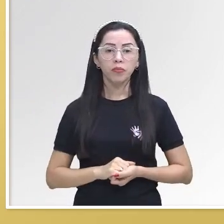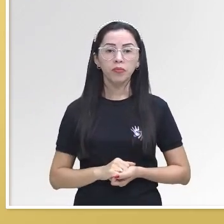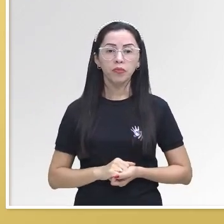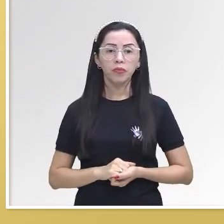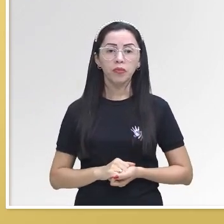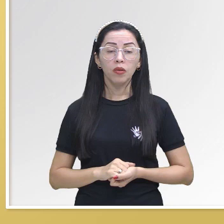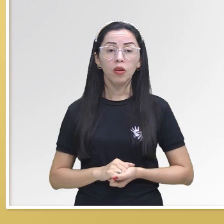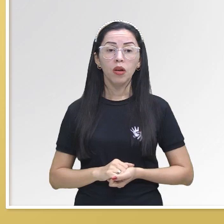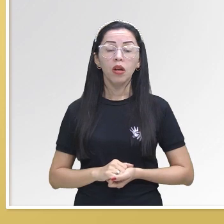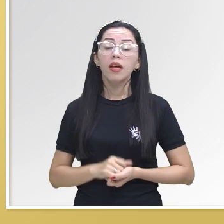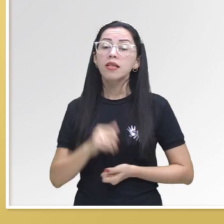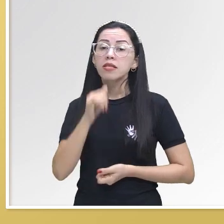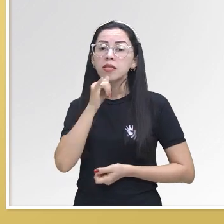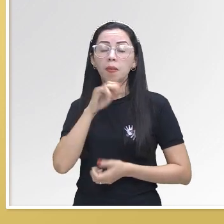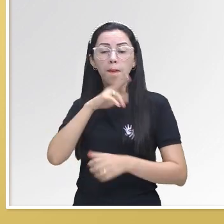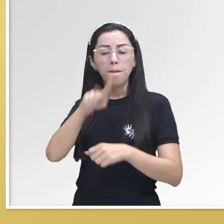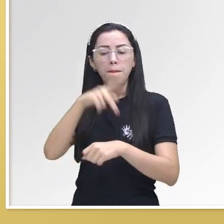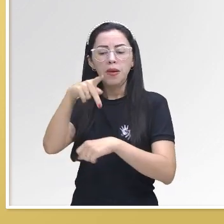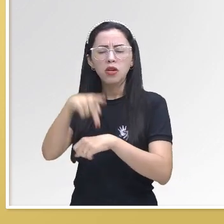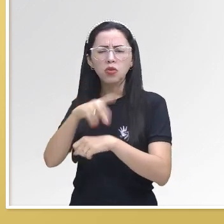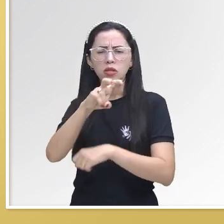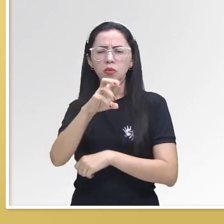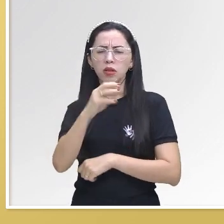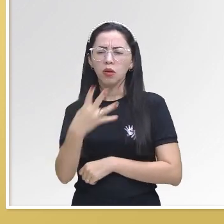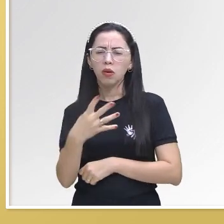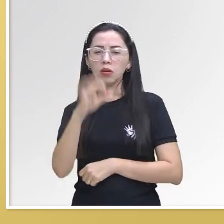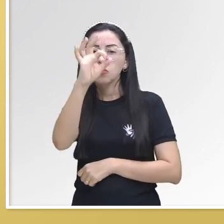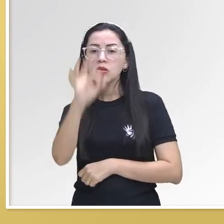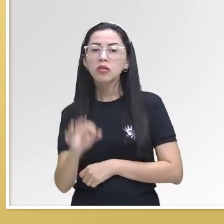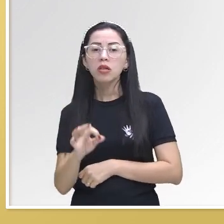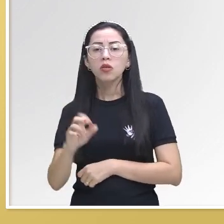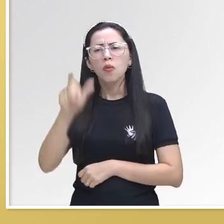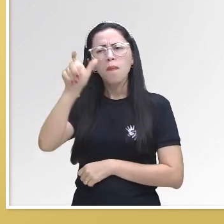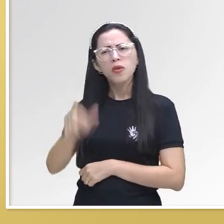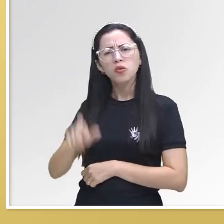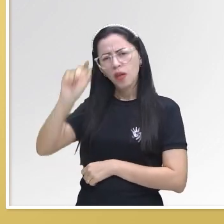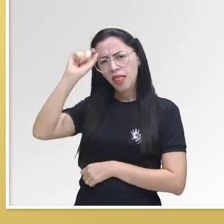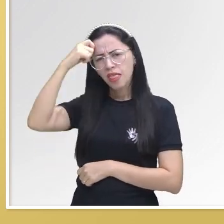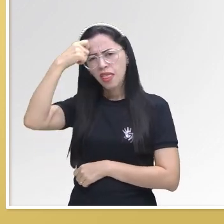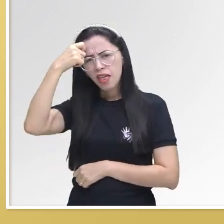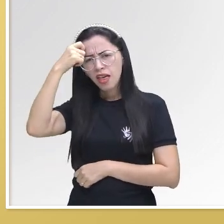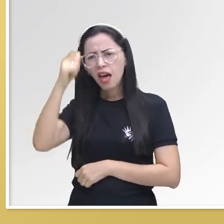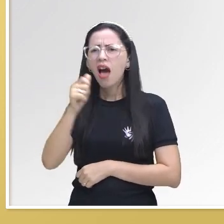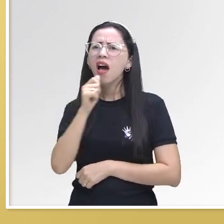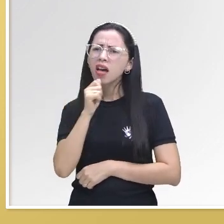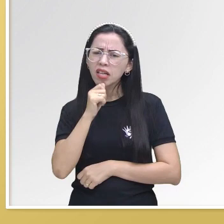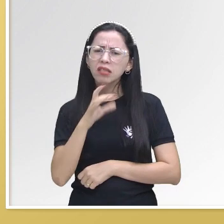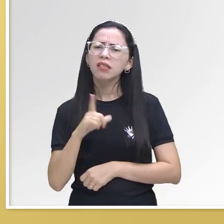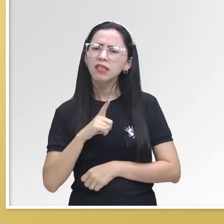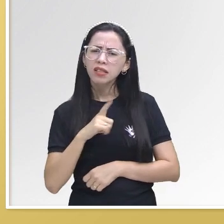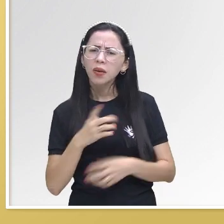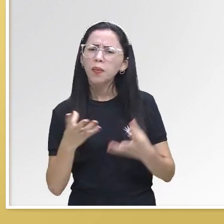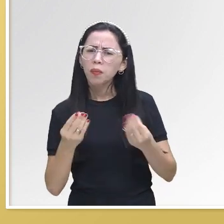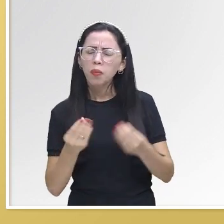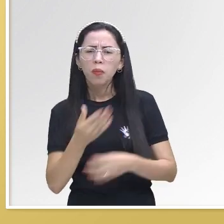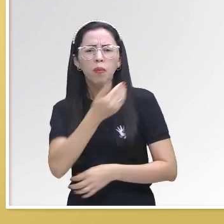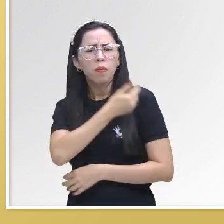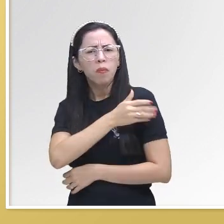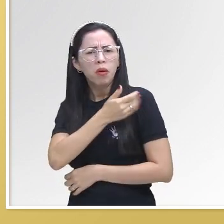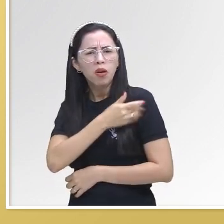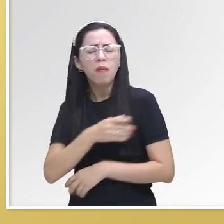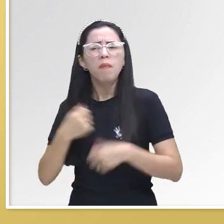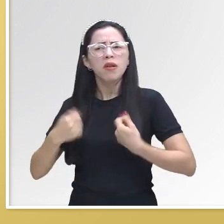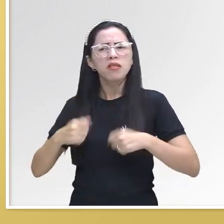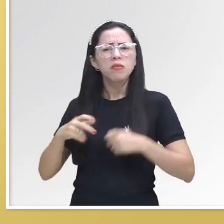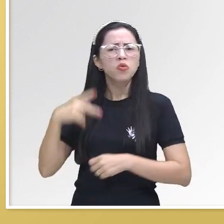Um país com 54% de negros, por que ainda presenciamos situações assim? Precisamos de políticas